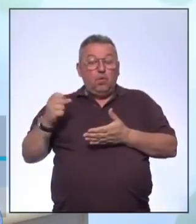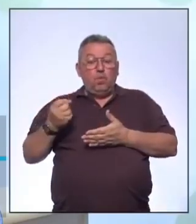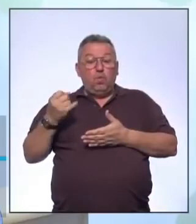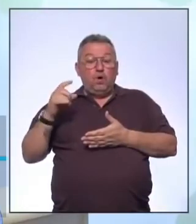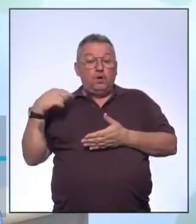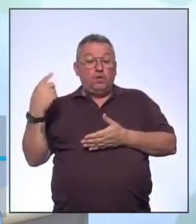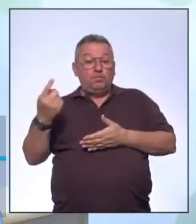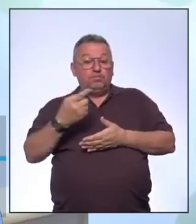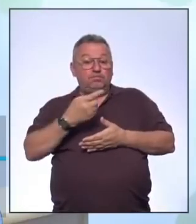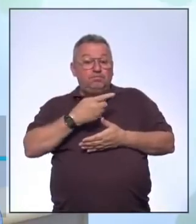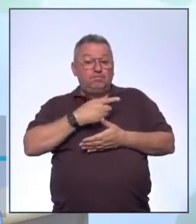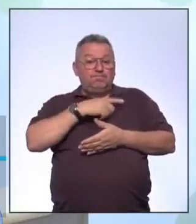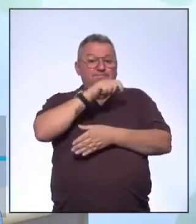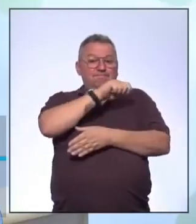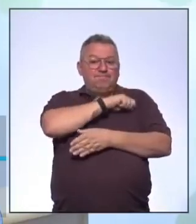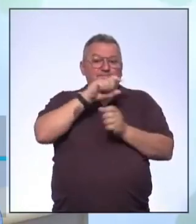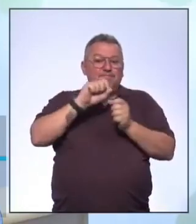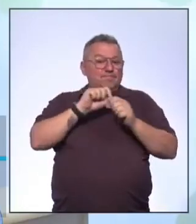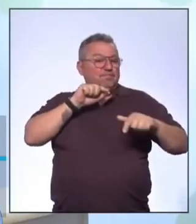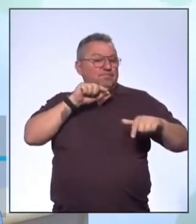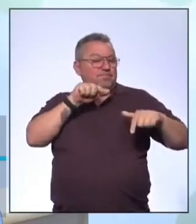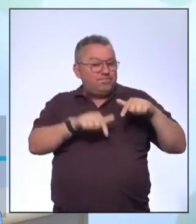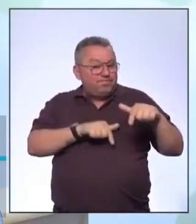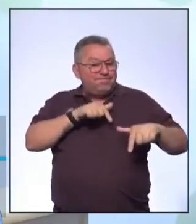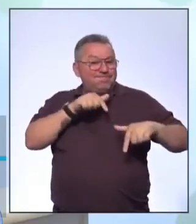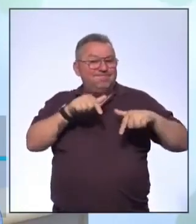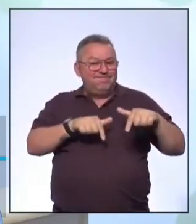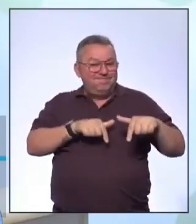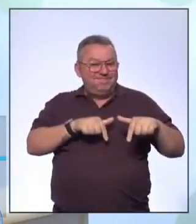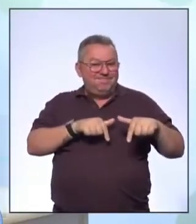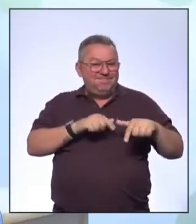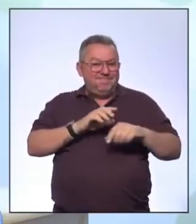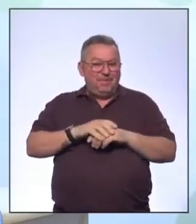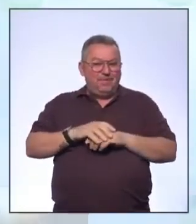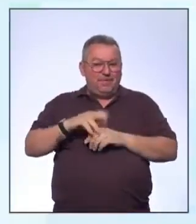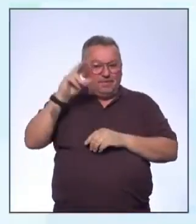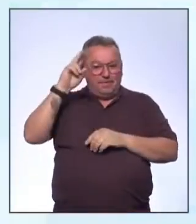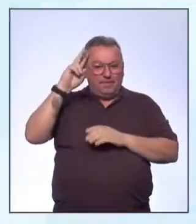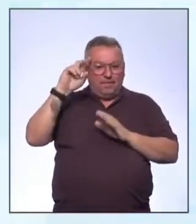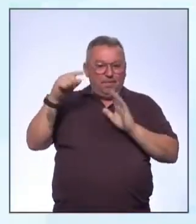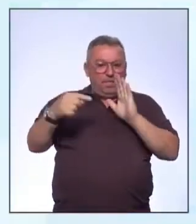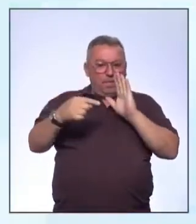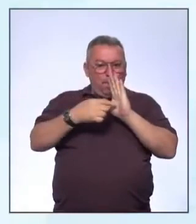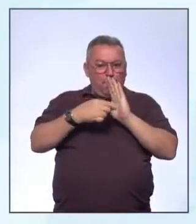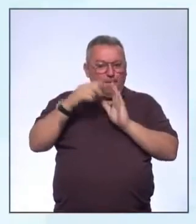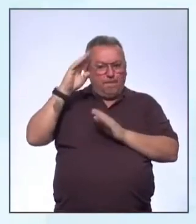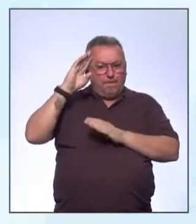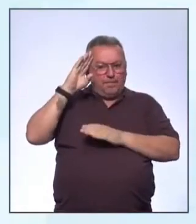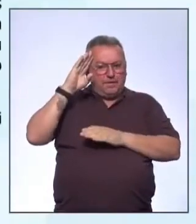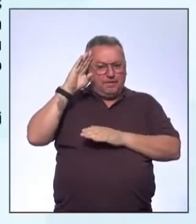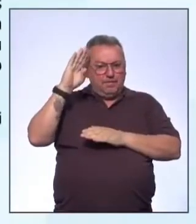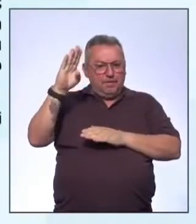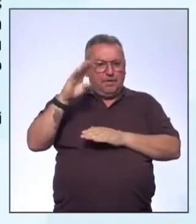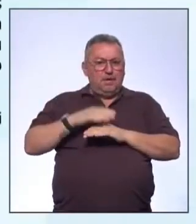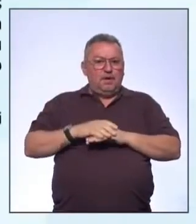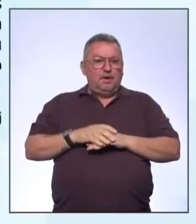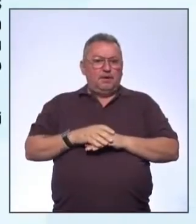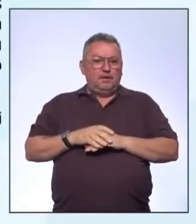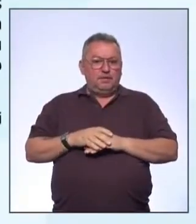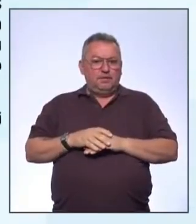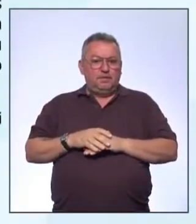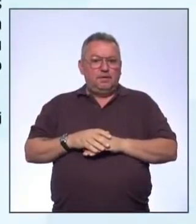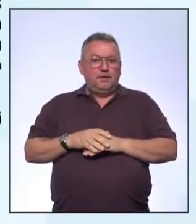estão produzindo, ok? Retomada dos pontos principais. Vamos